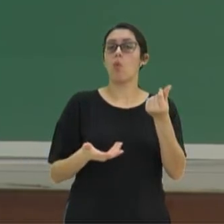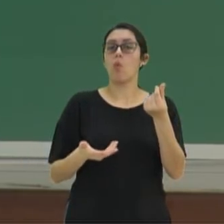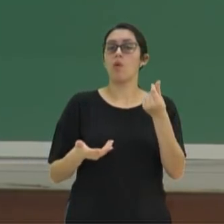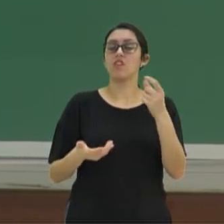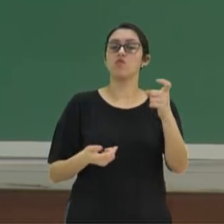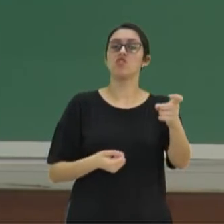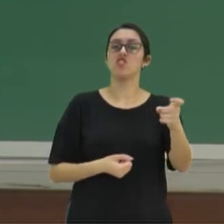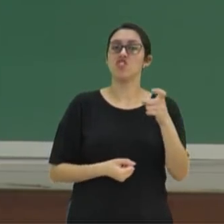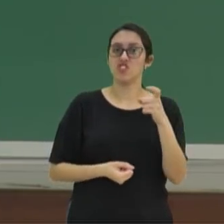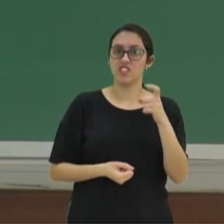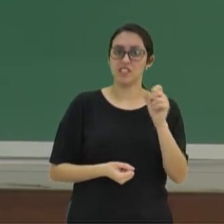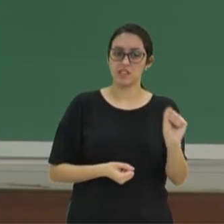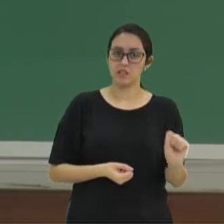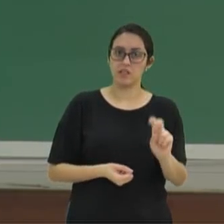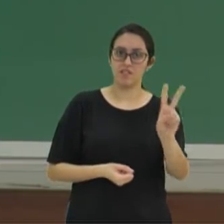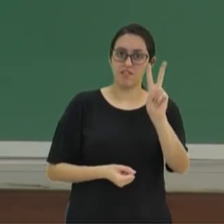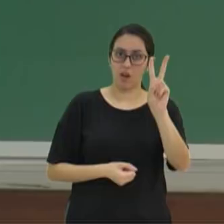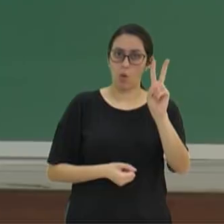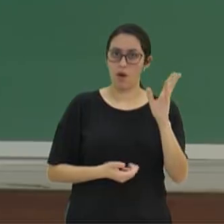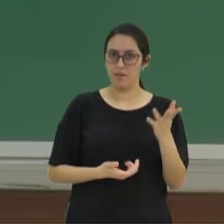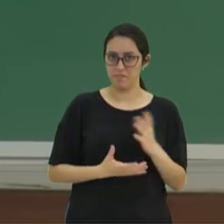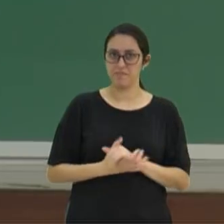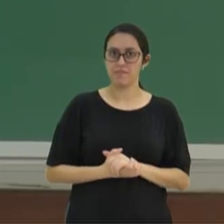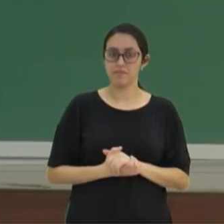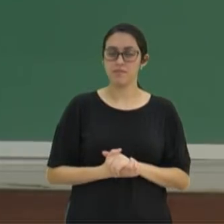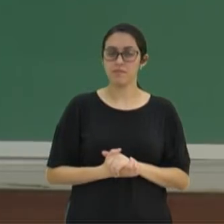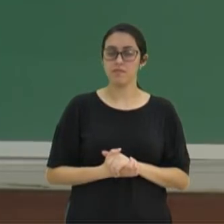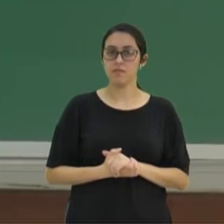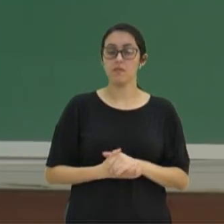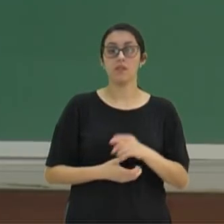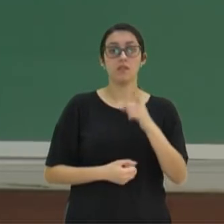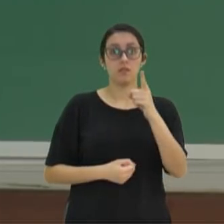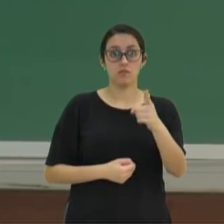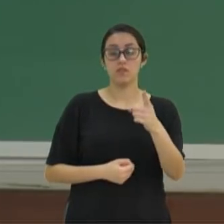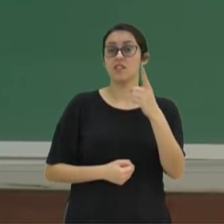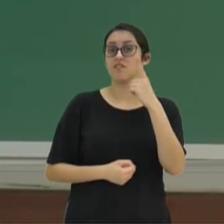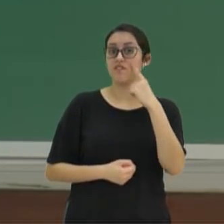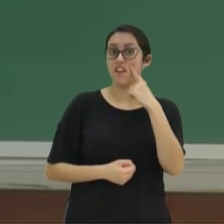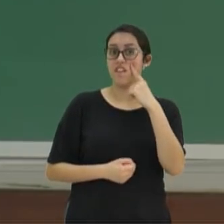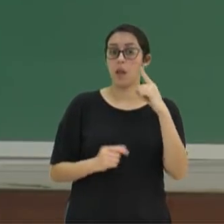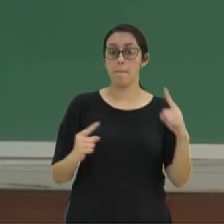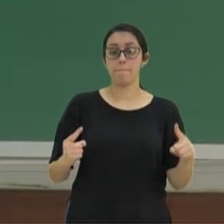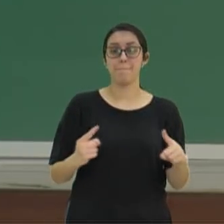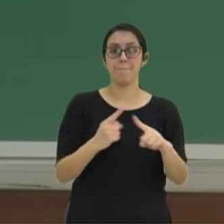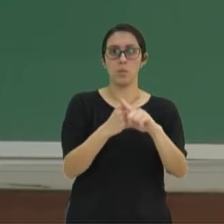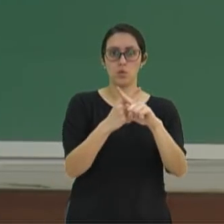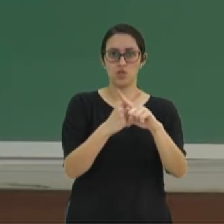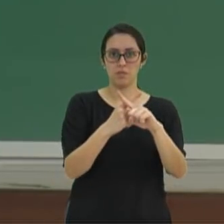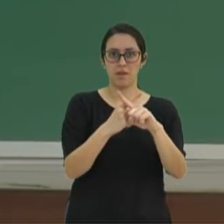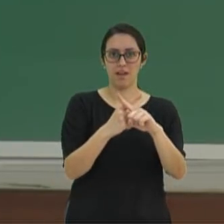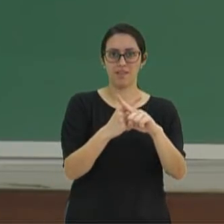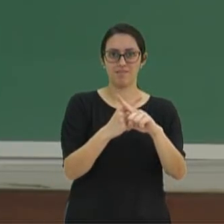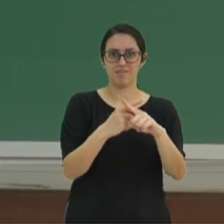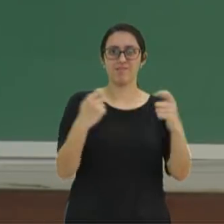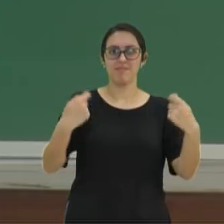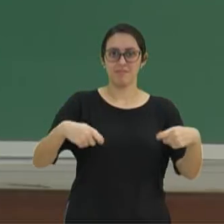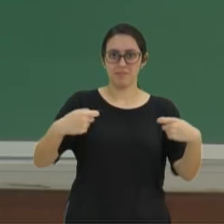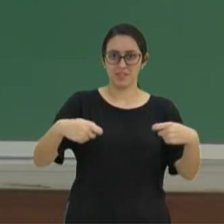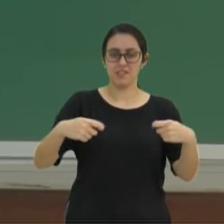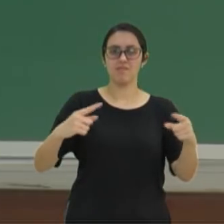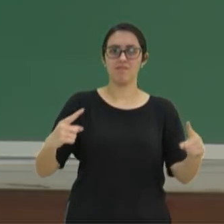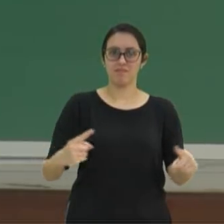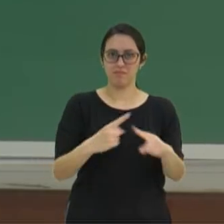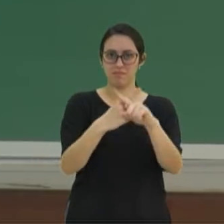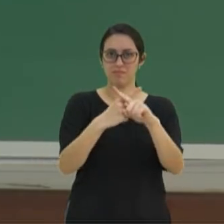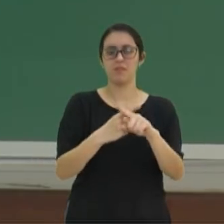X? O valor do Pedro. E daí você vai multiplicar cruzado, que é